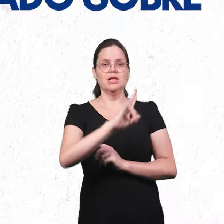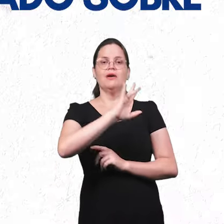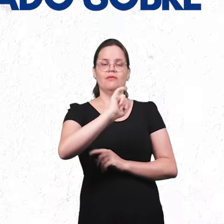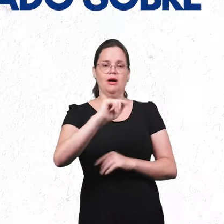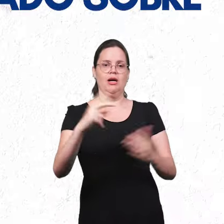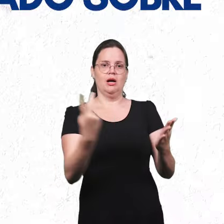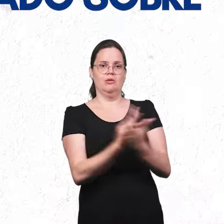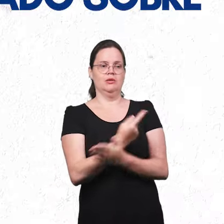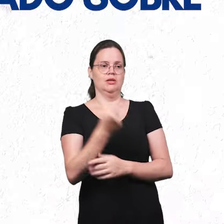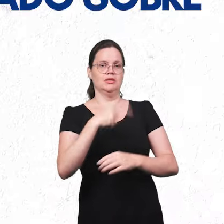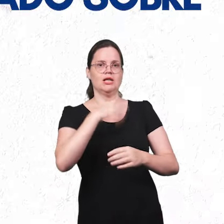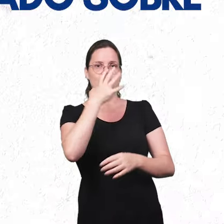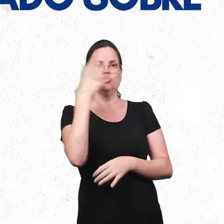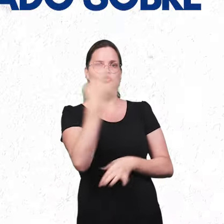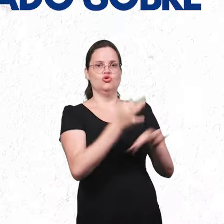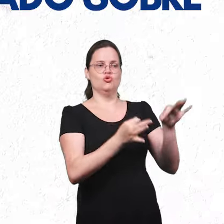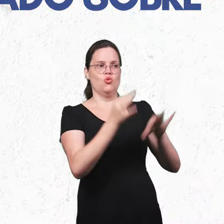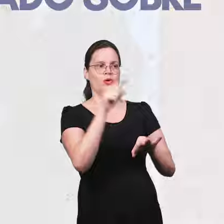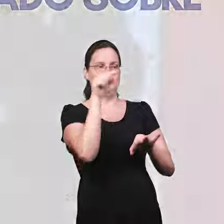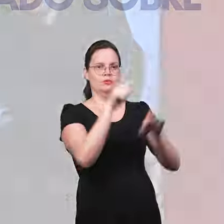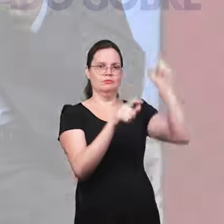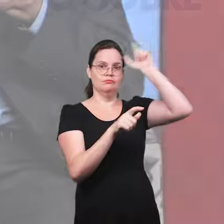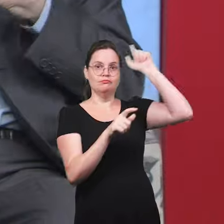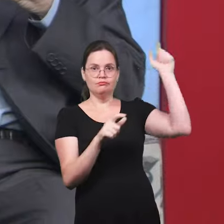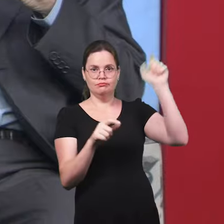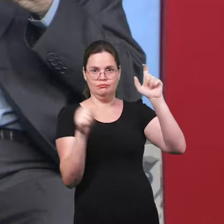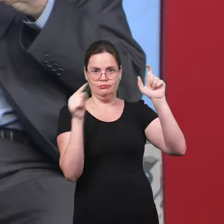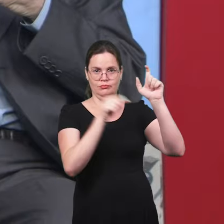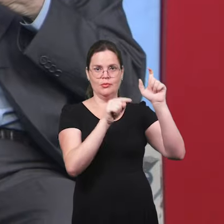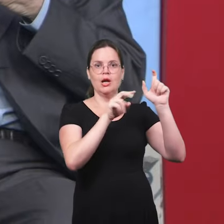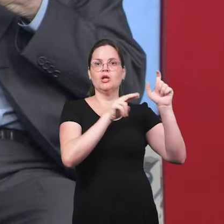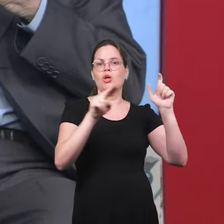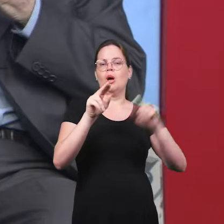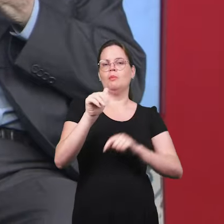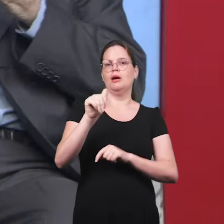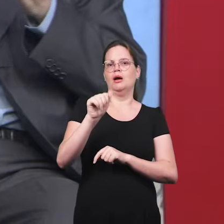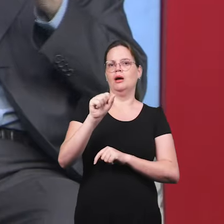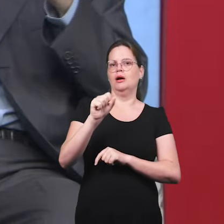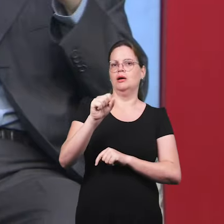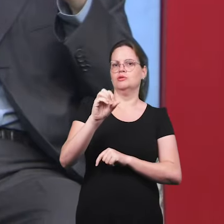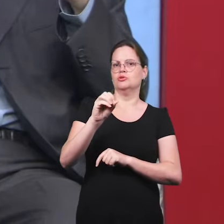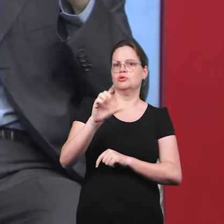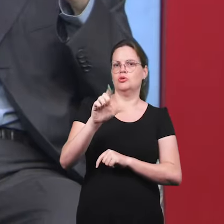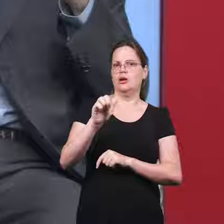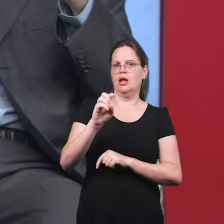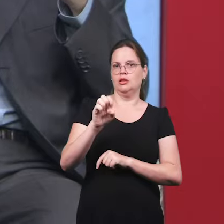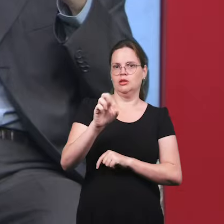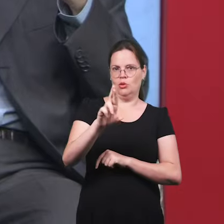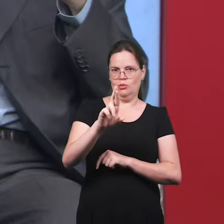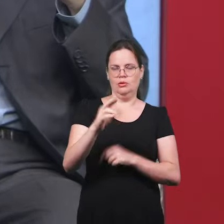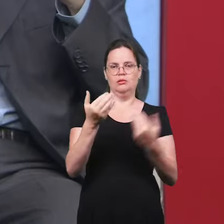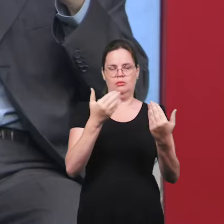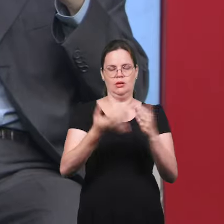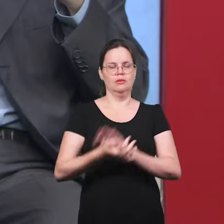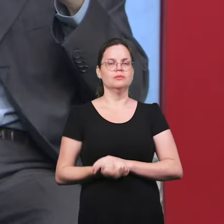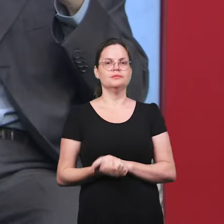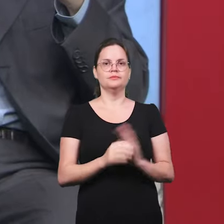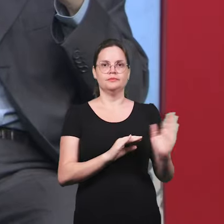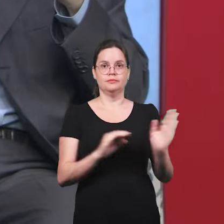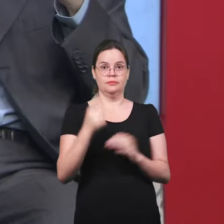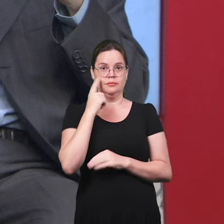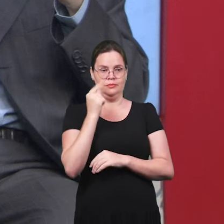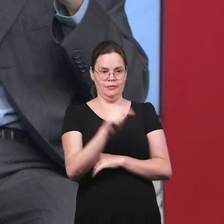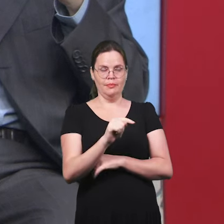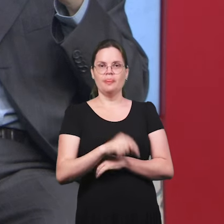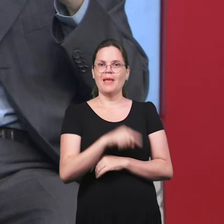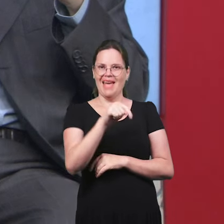assolador. Bom, agora essa terceira etapa está falando da última semana que